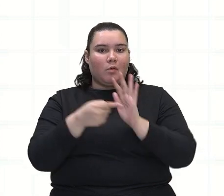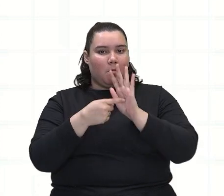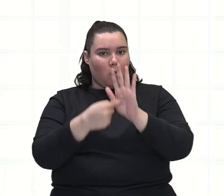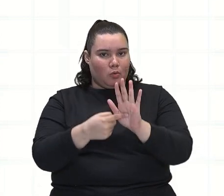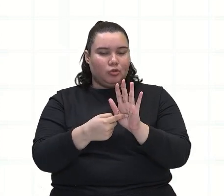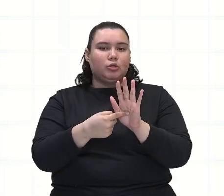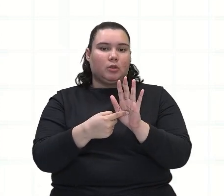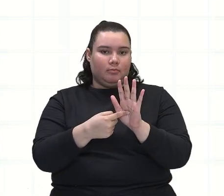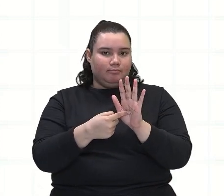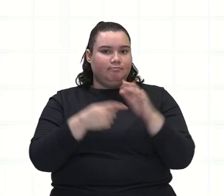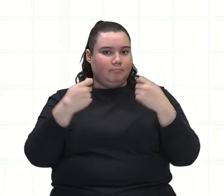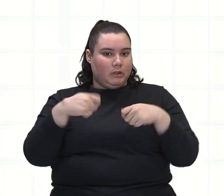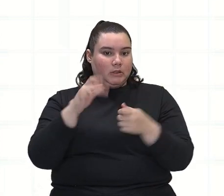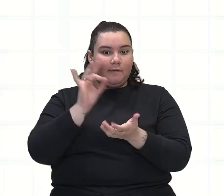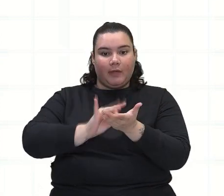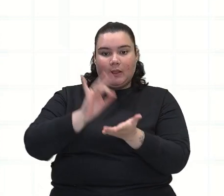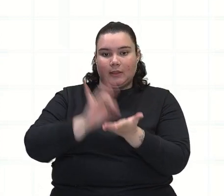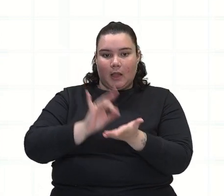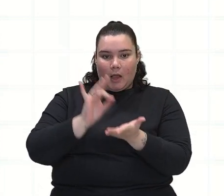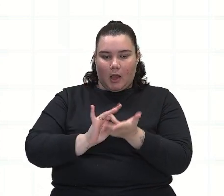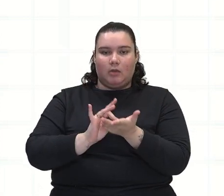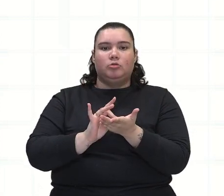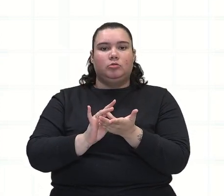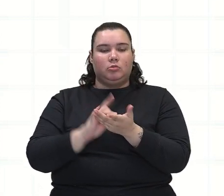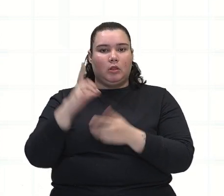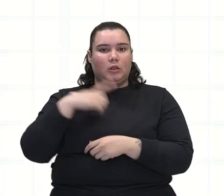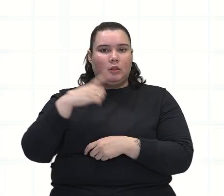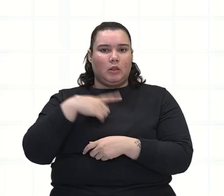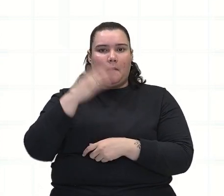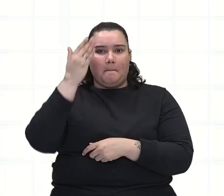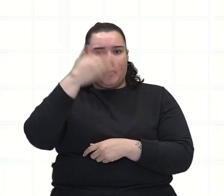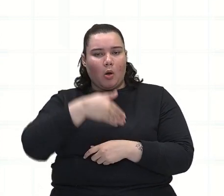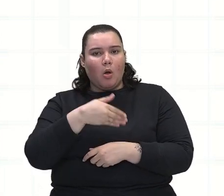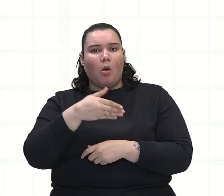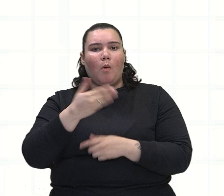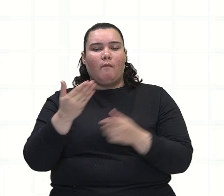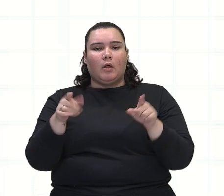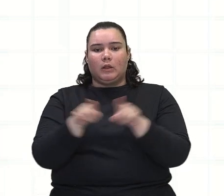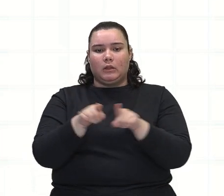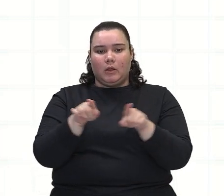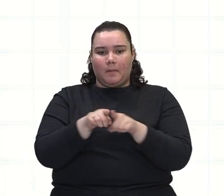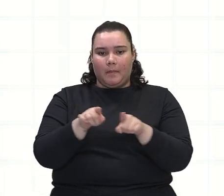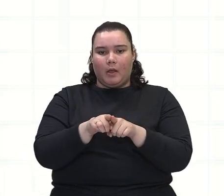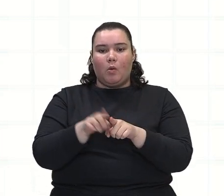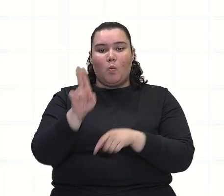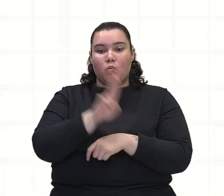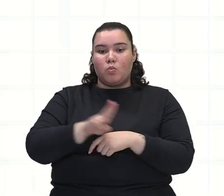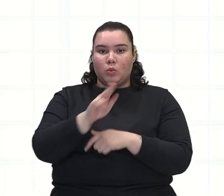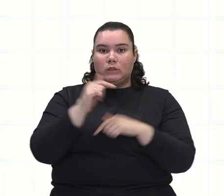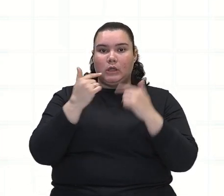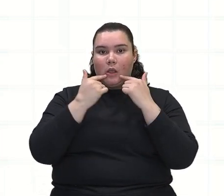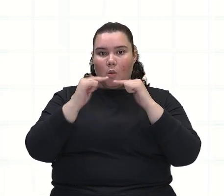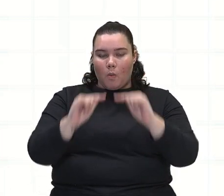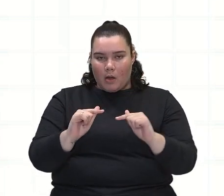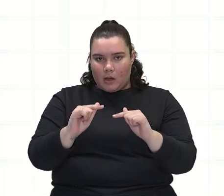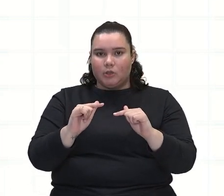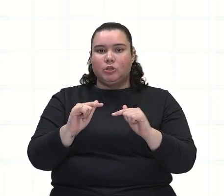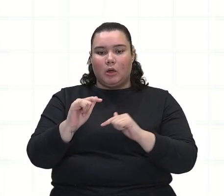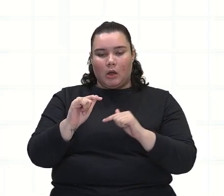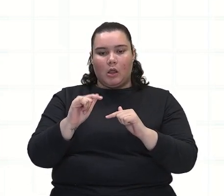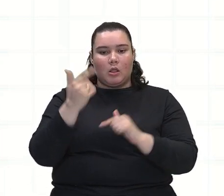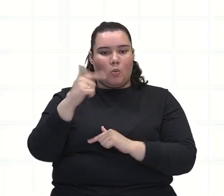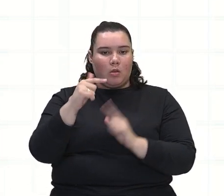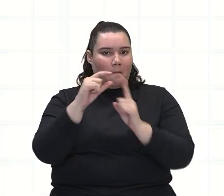ser verídico, né? Com comprovados. Nós temos o emprego de linguagem não